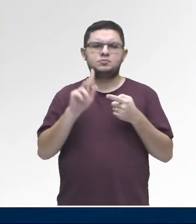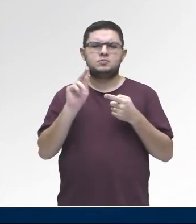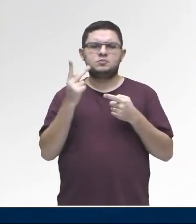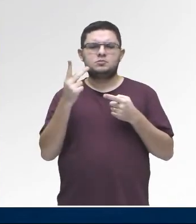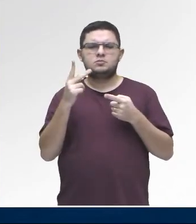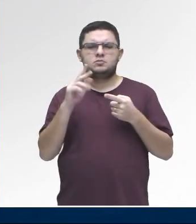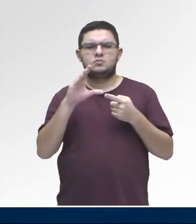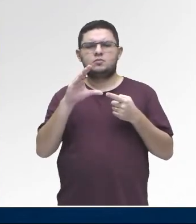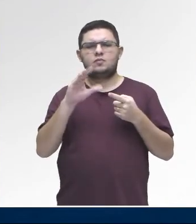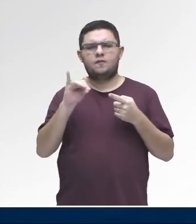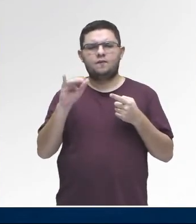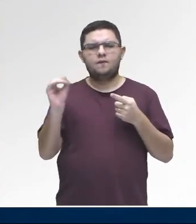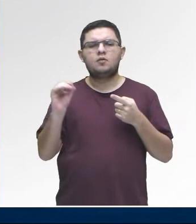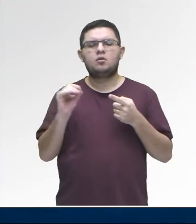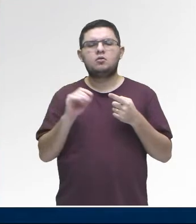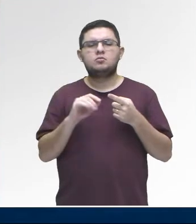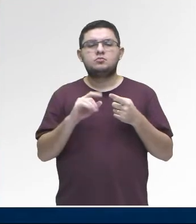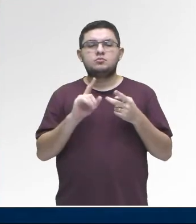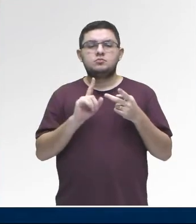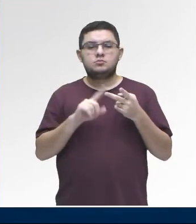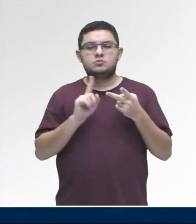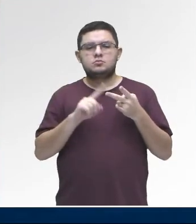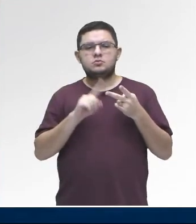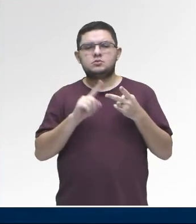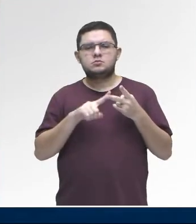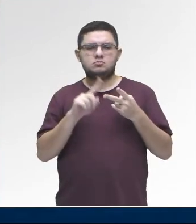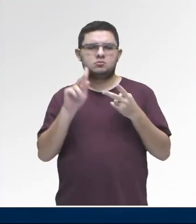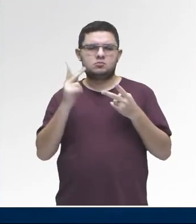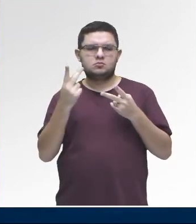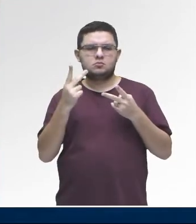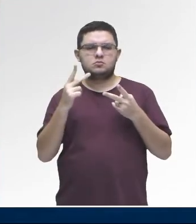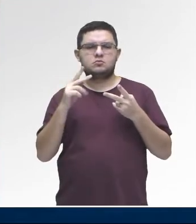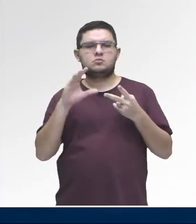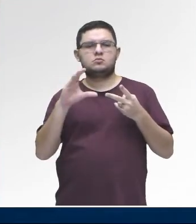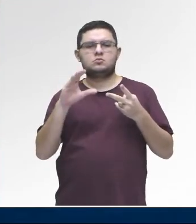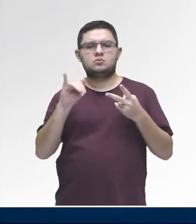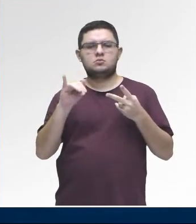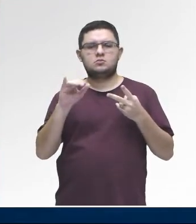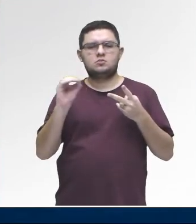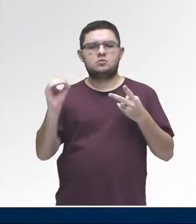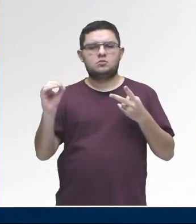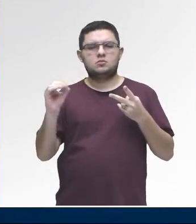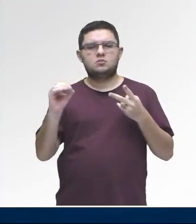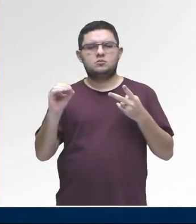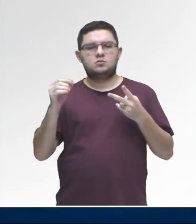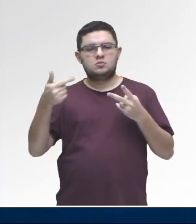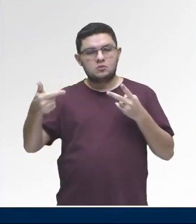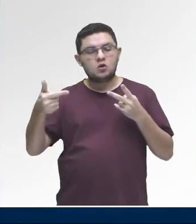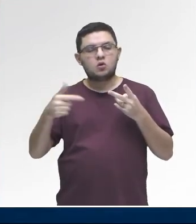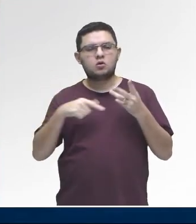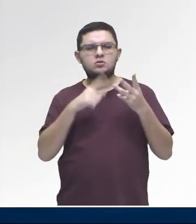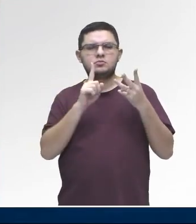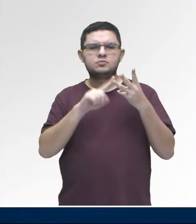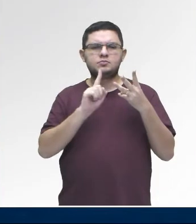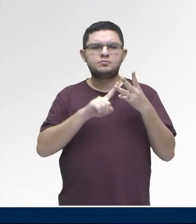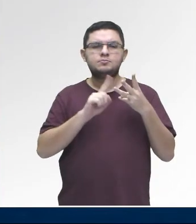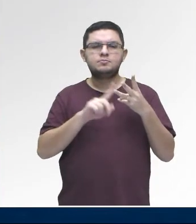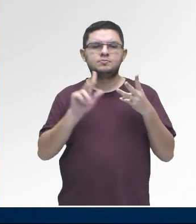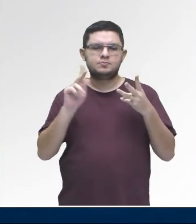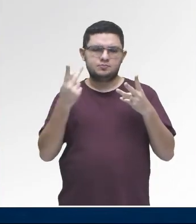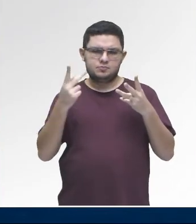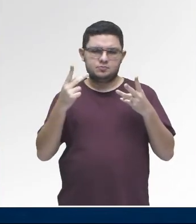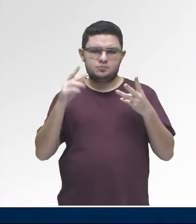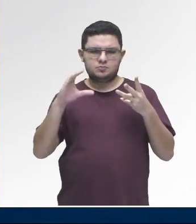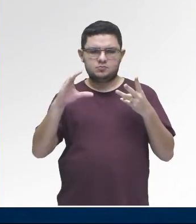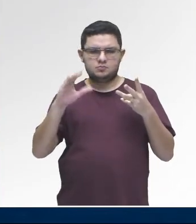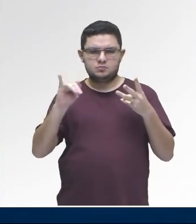segundo ácido é o ácido cloroso. O terceiro ácido é o ácido clórico.